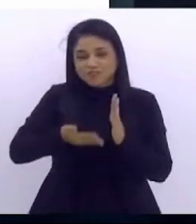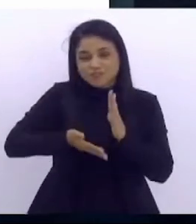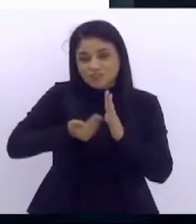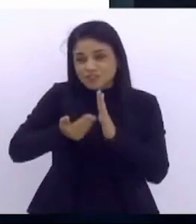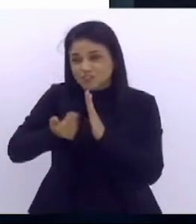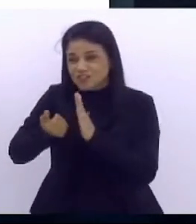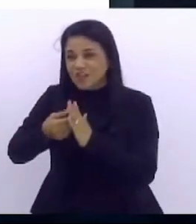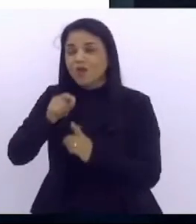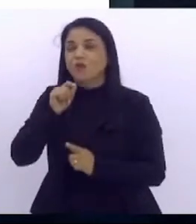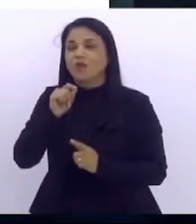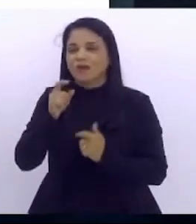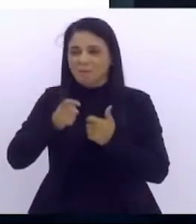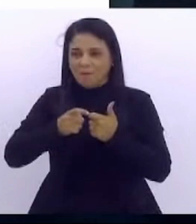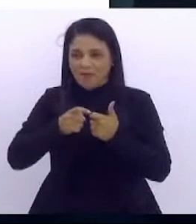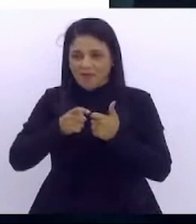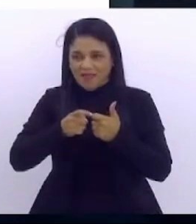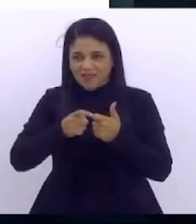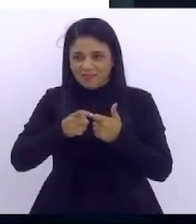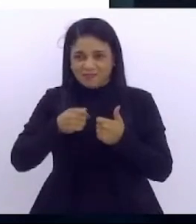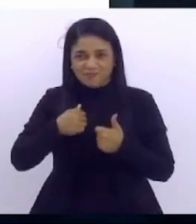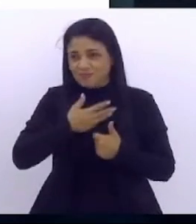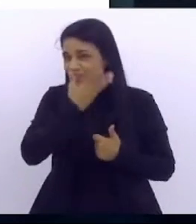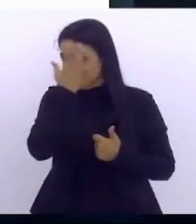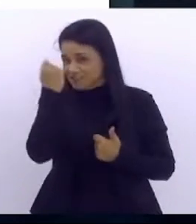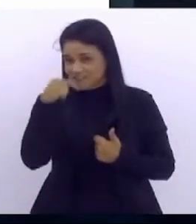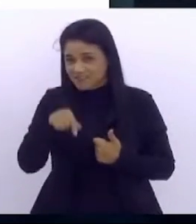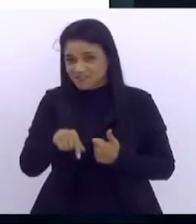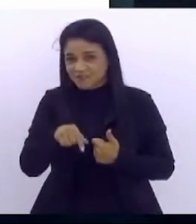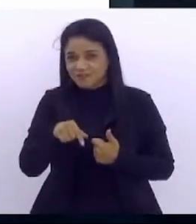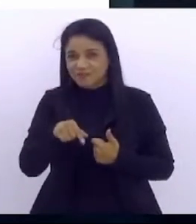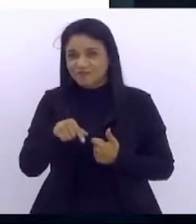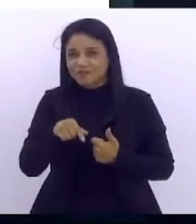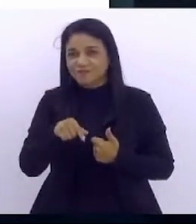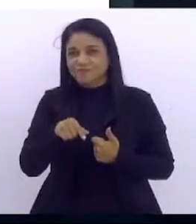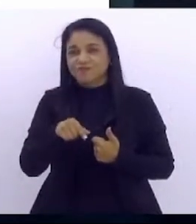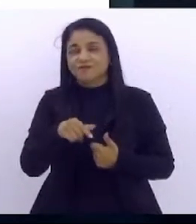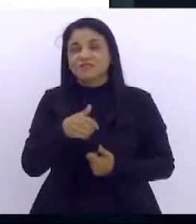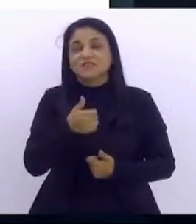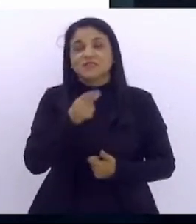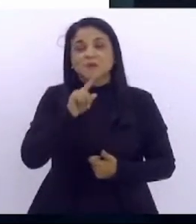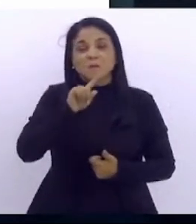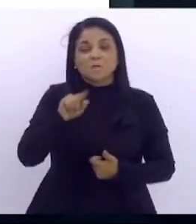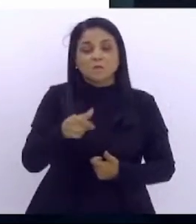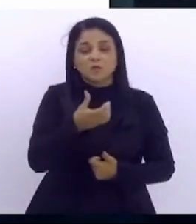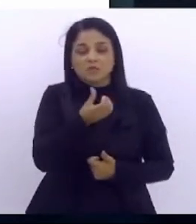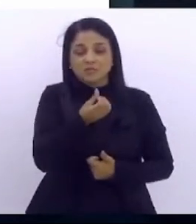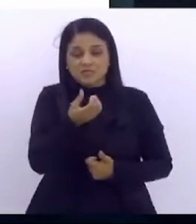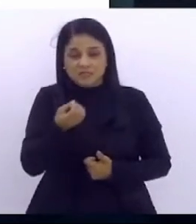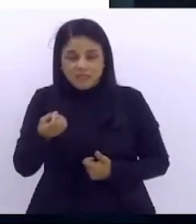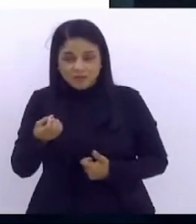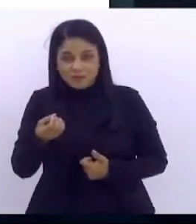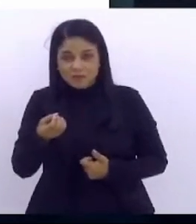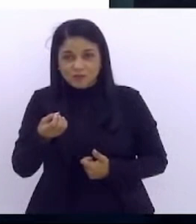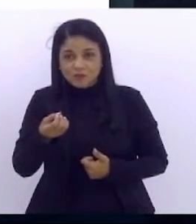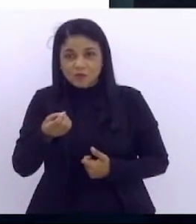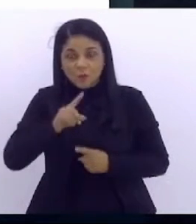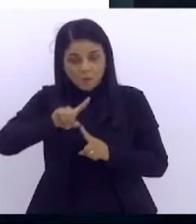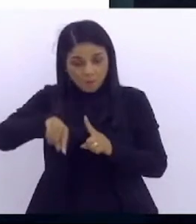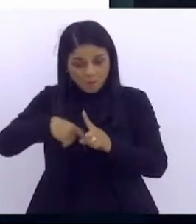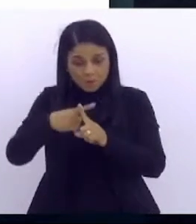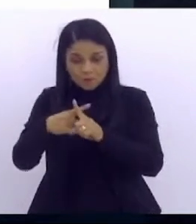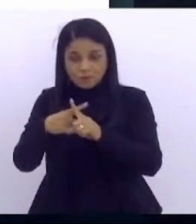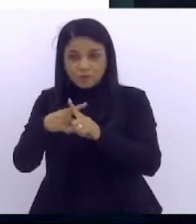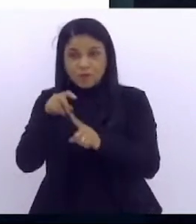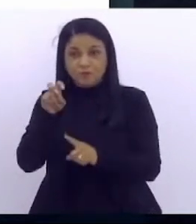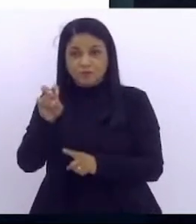razões médicas ali. Então, eles ainda deram uma inflada em 1.600 abortos na base, que depois multiplica por